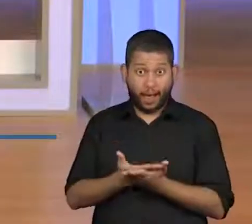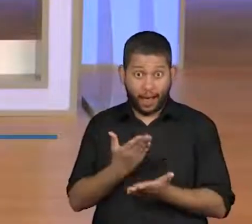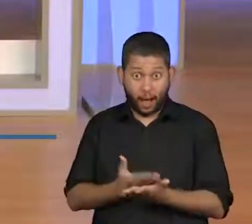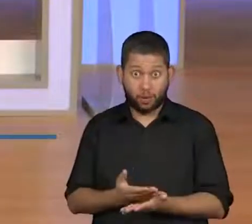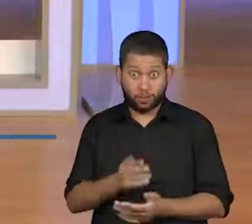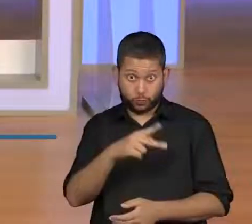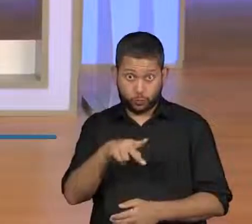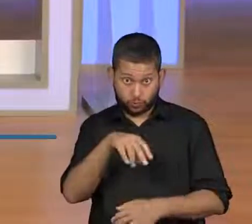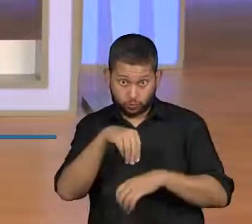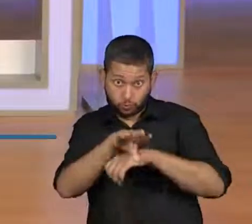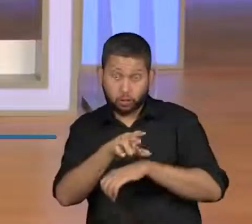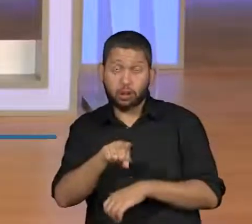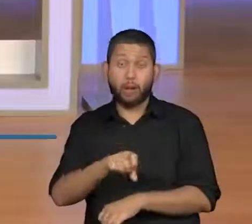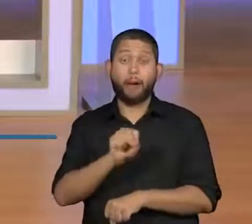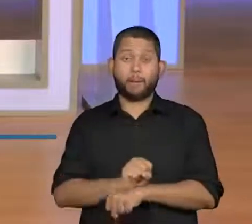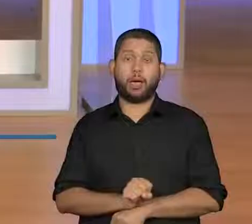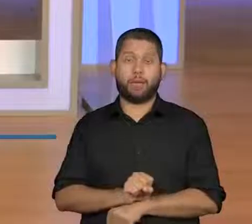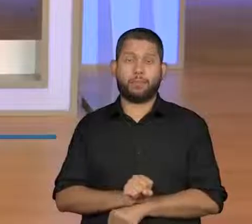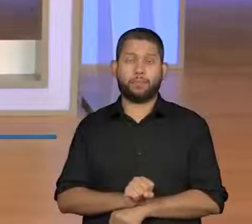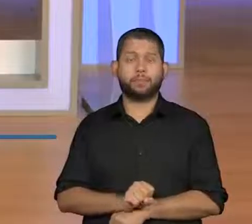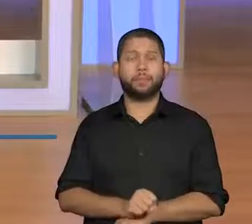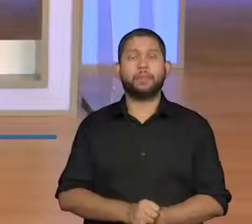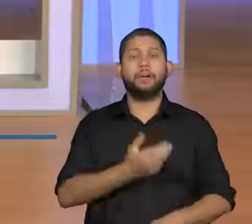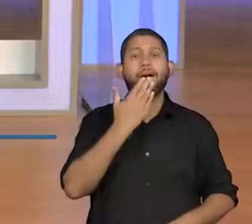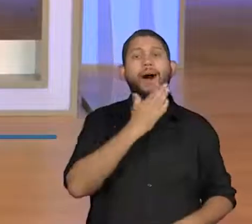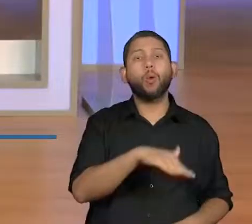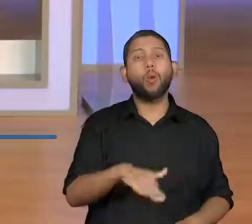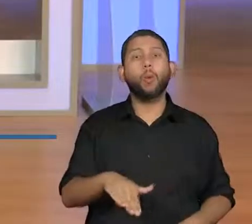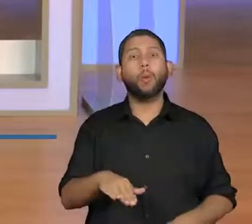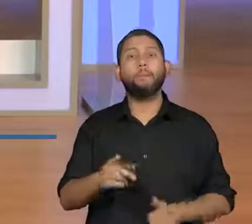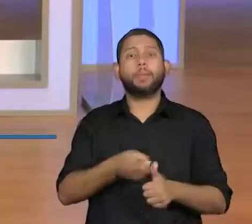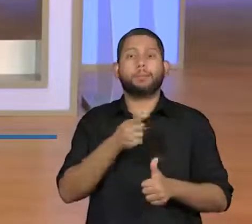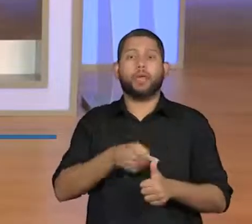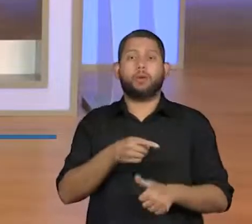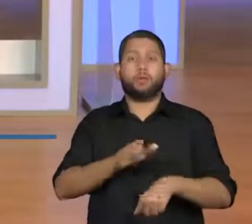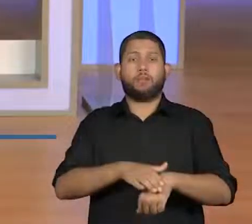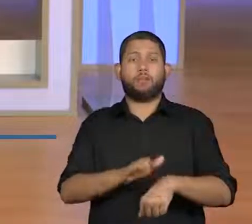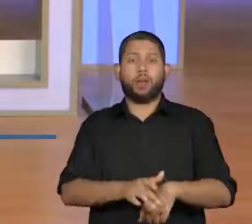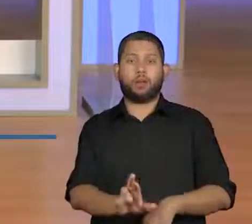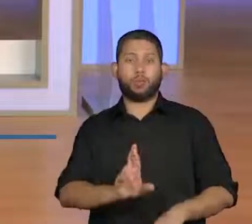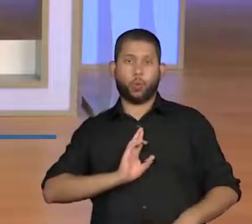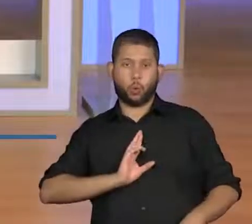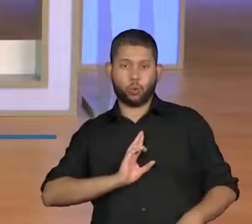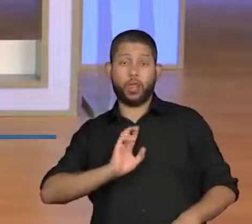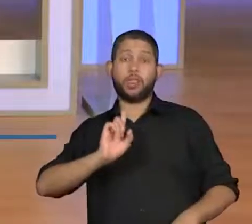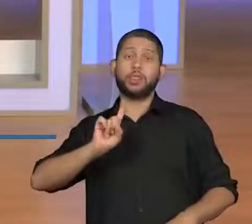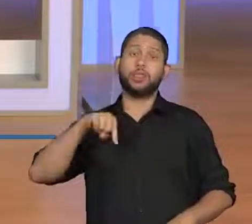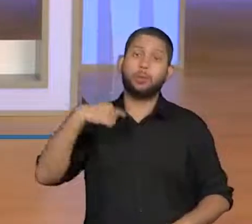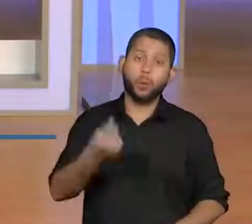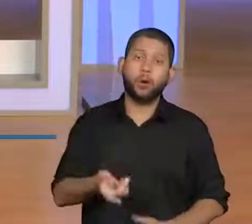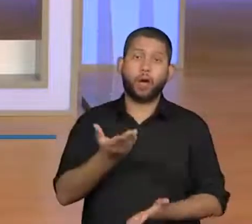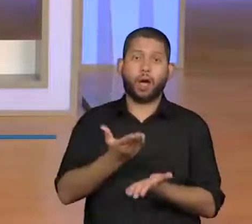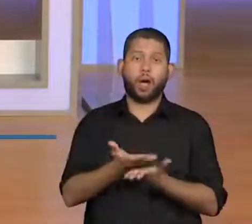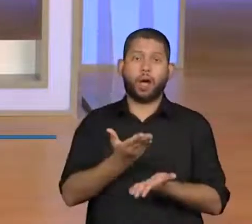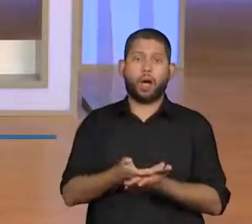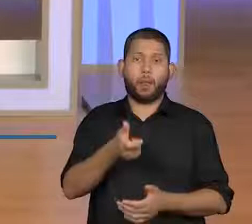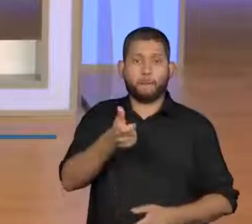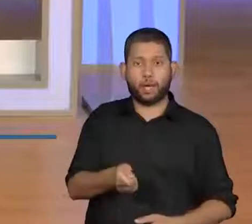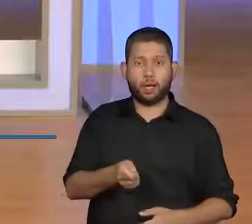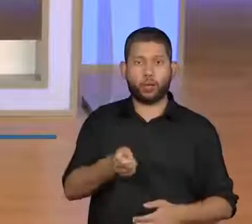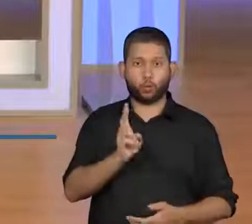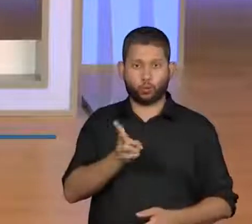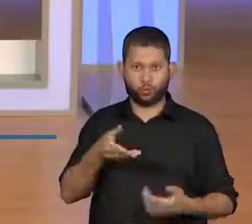momento. Façam com seus alunos primeiro. E aí depois vocês voltem, só para conferir. Vamos lá?